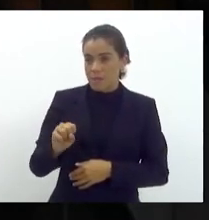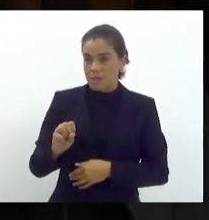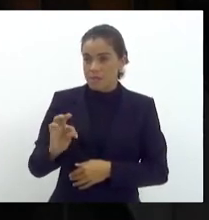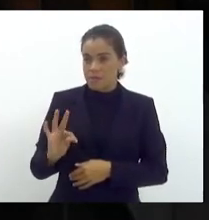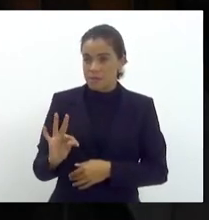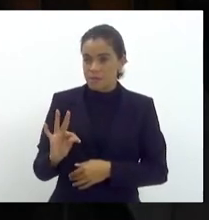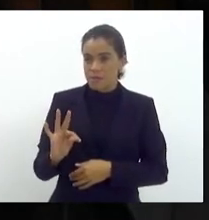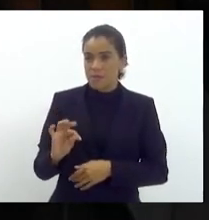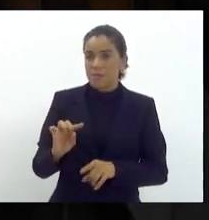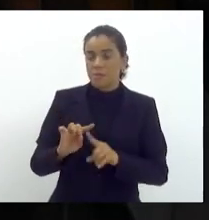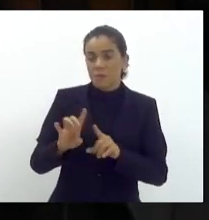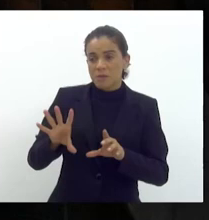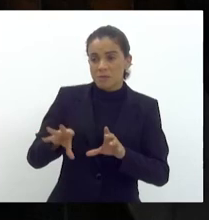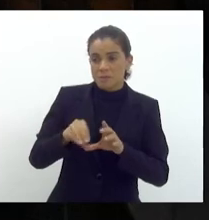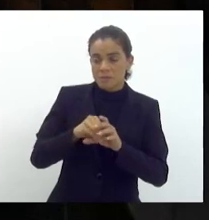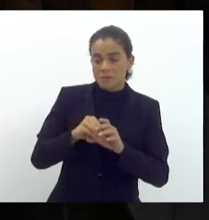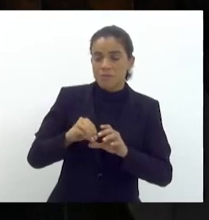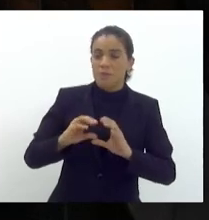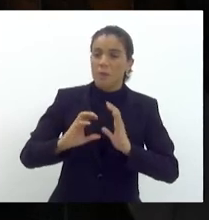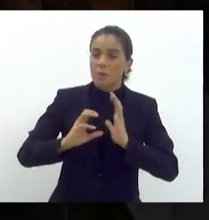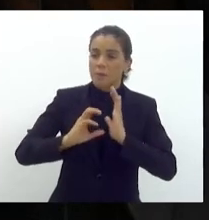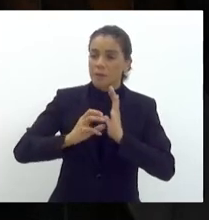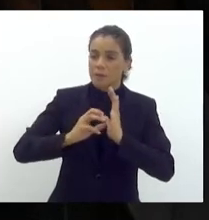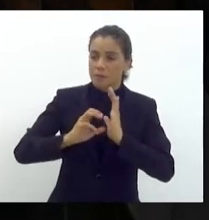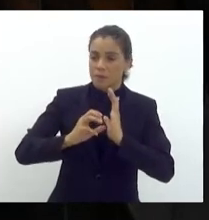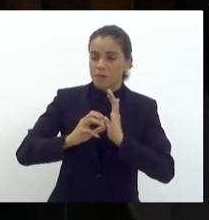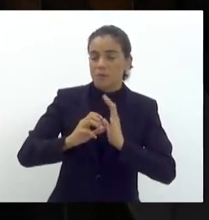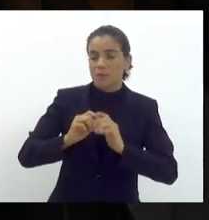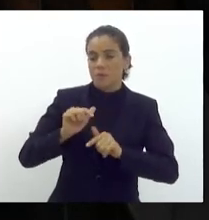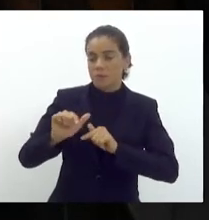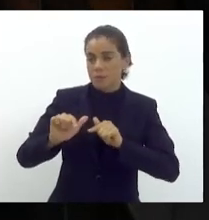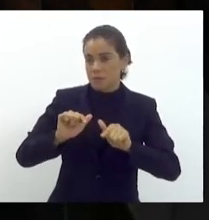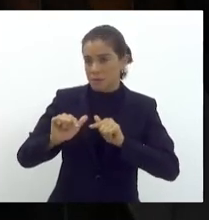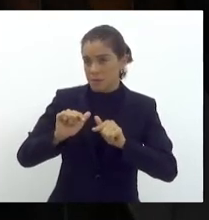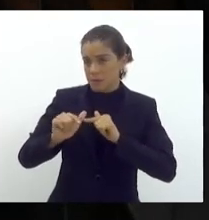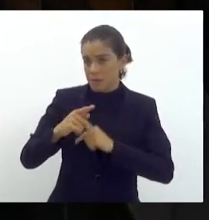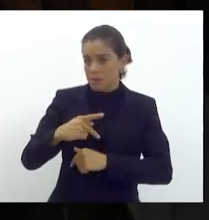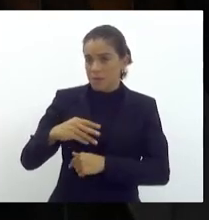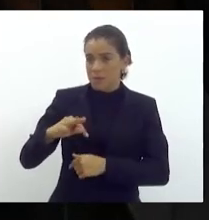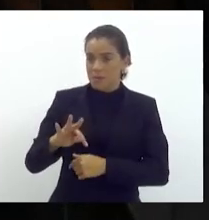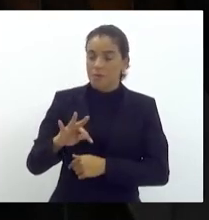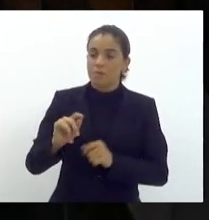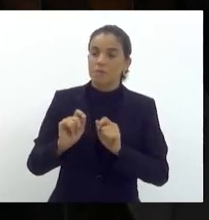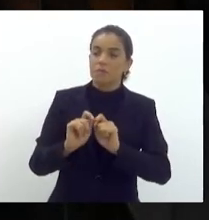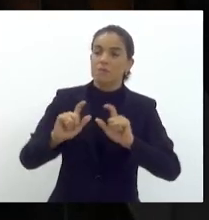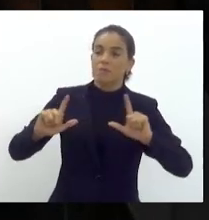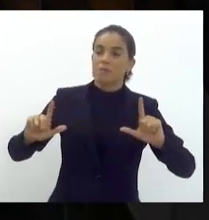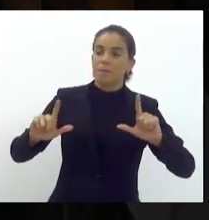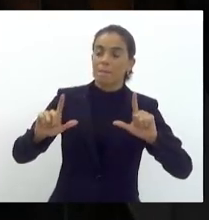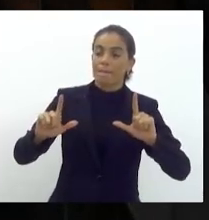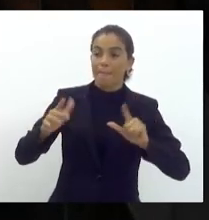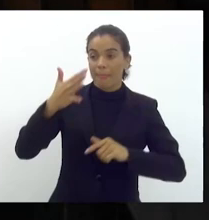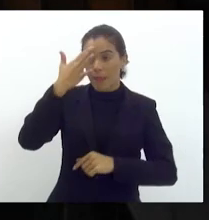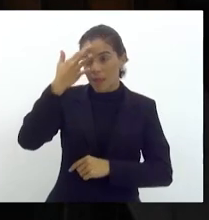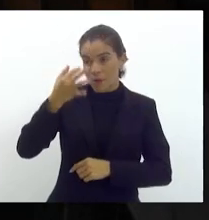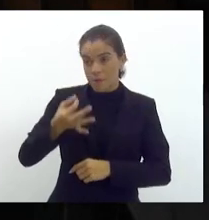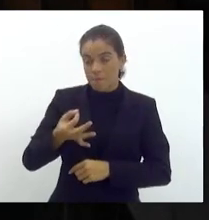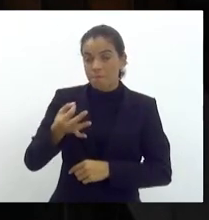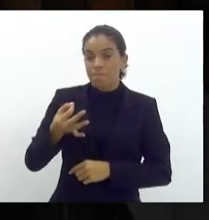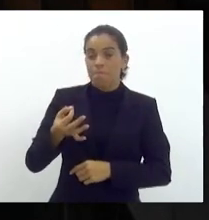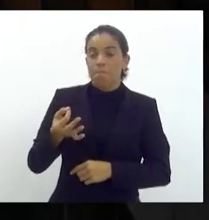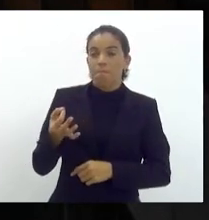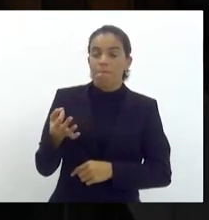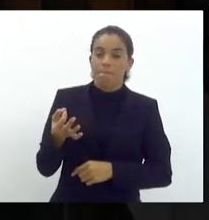mas que pertence ao partido dos trabalhadores para ampliar a compreensão